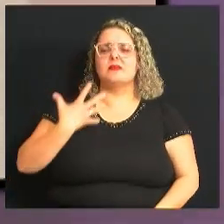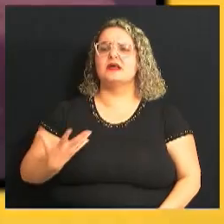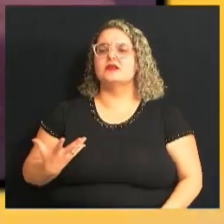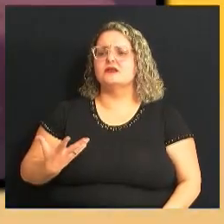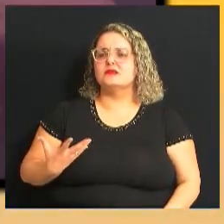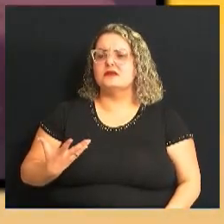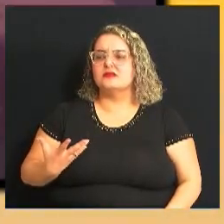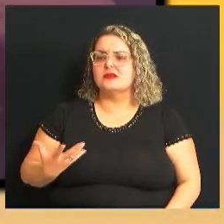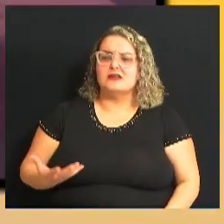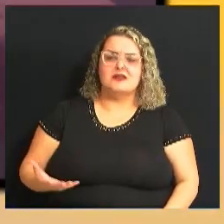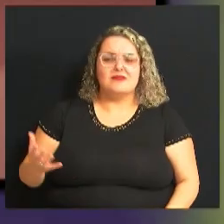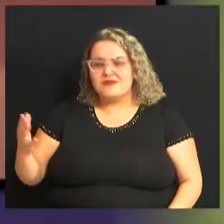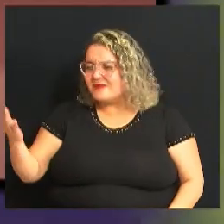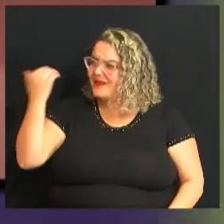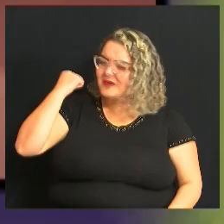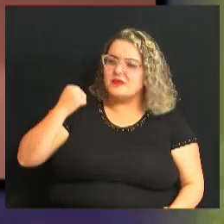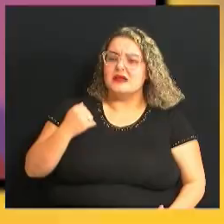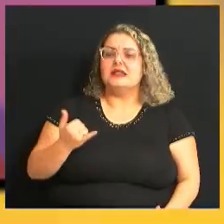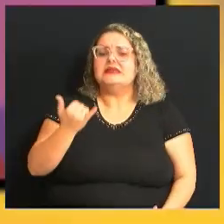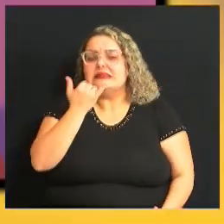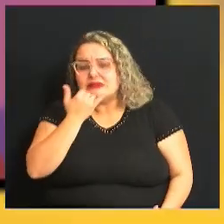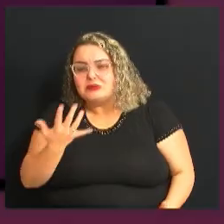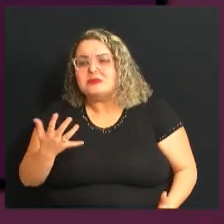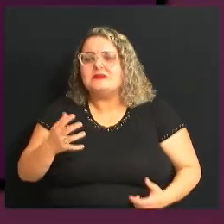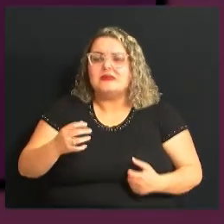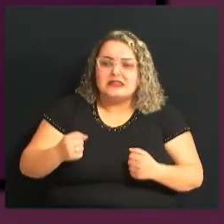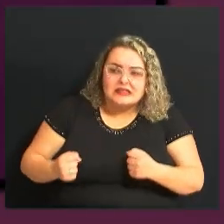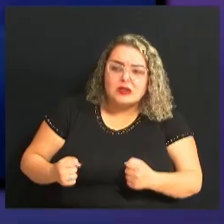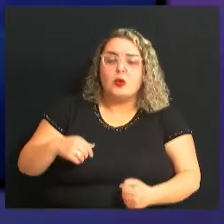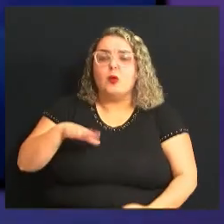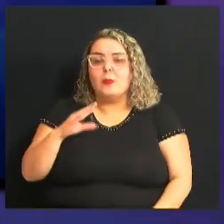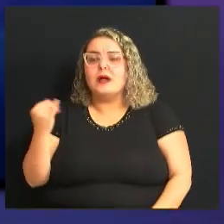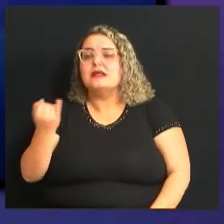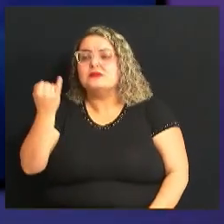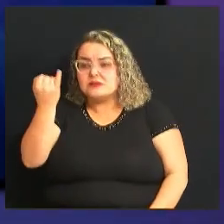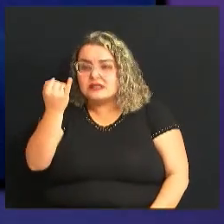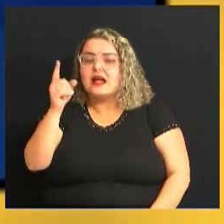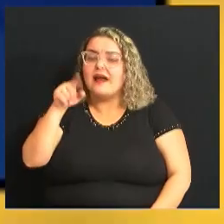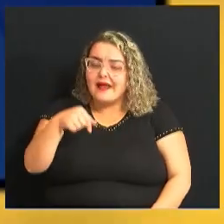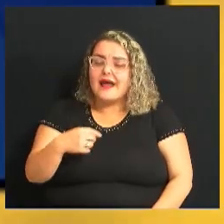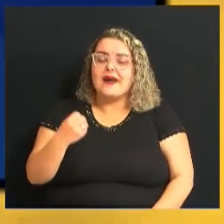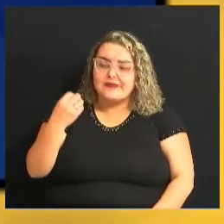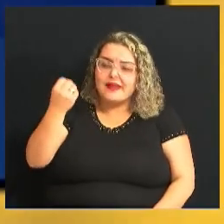a nave-mãe era só uma desculpa! O mais importante sempre foi a jornada.